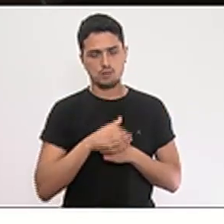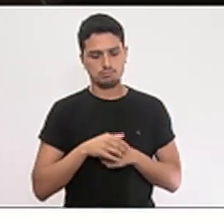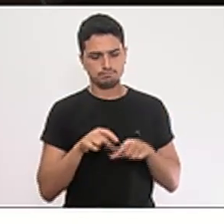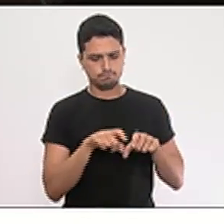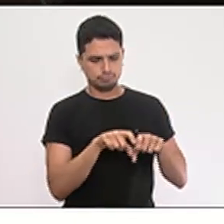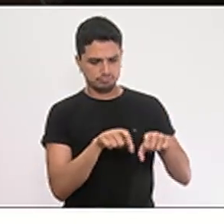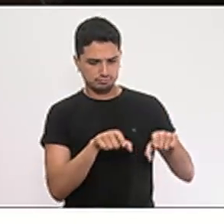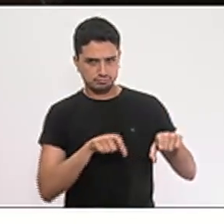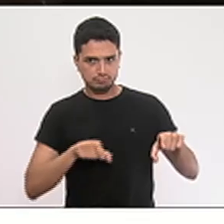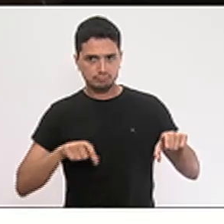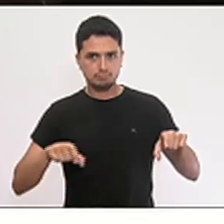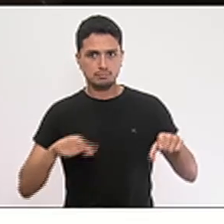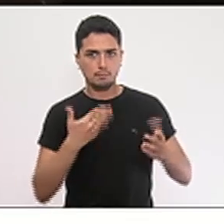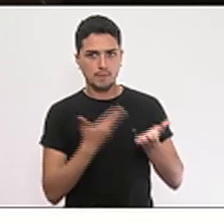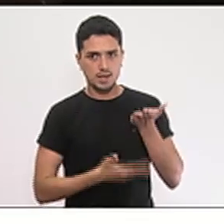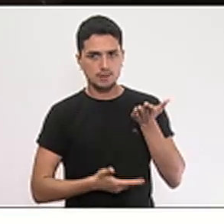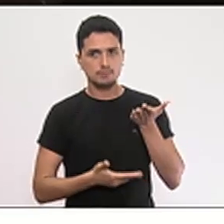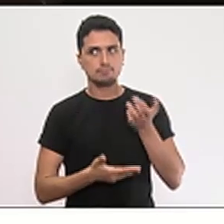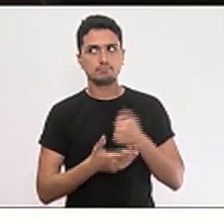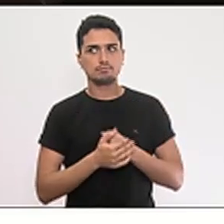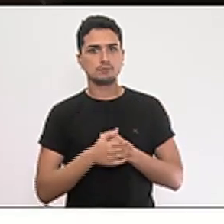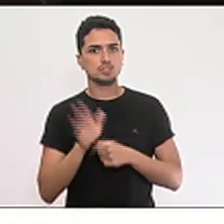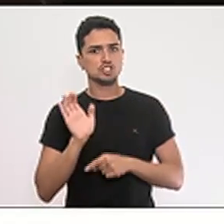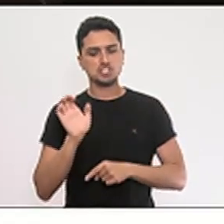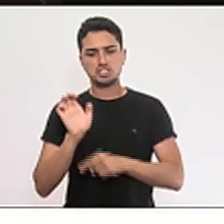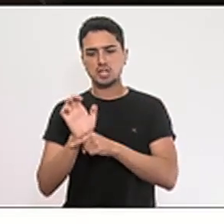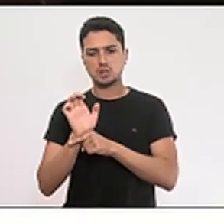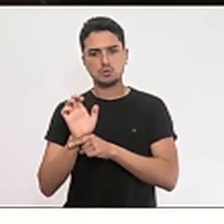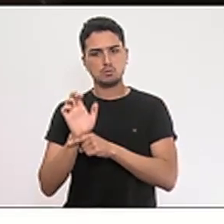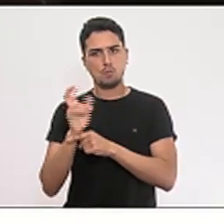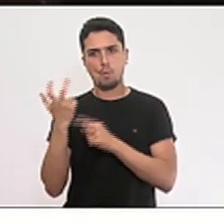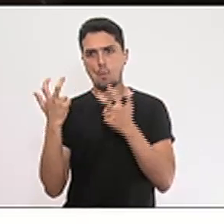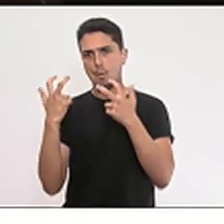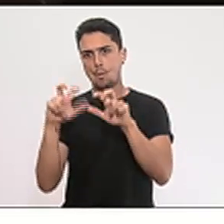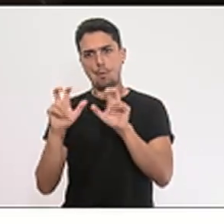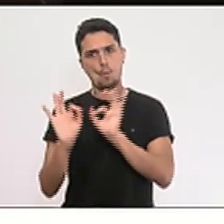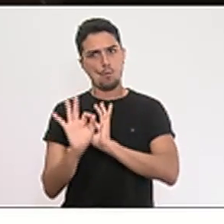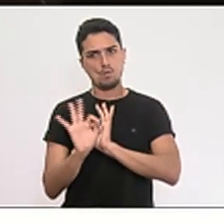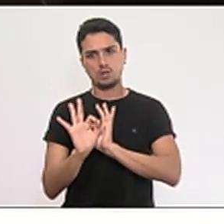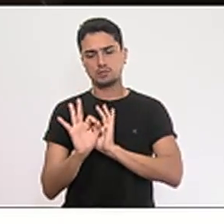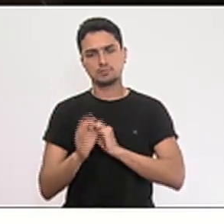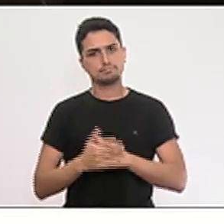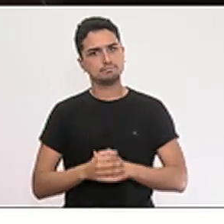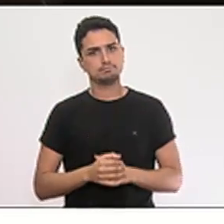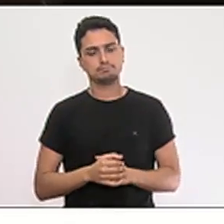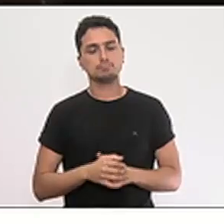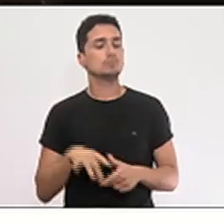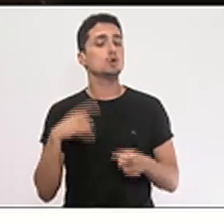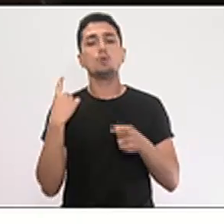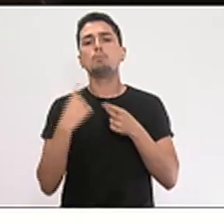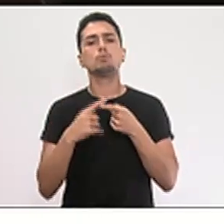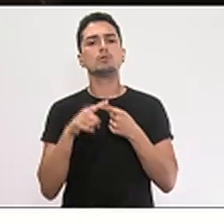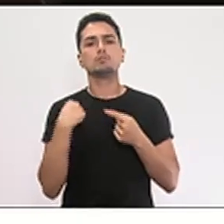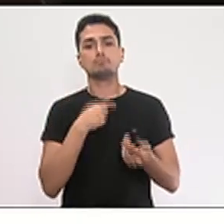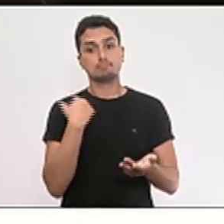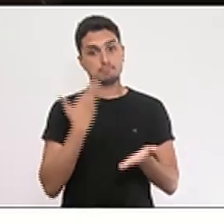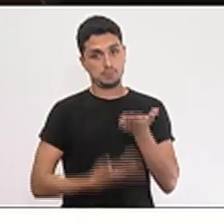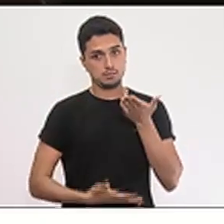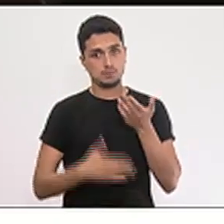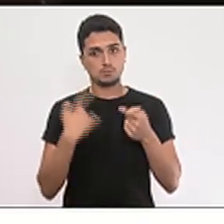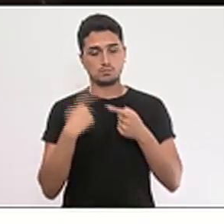que o Estado colocasse um centavo. Vamos perder. Por que vamos perder? Porque a